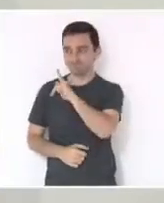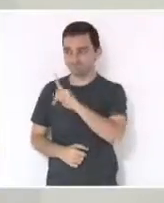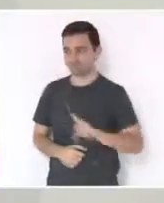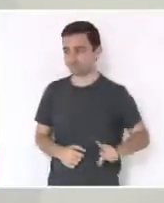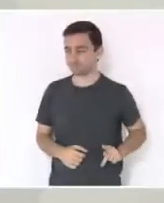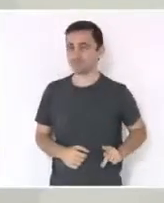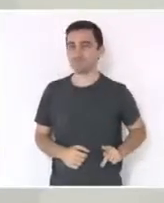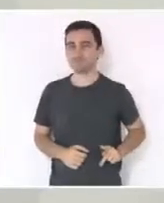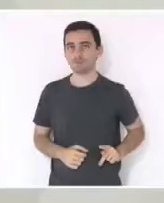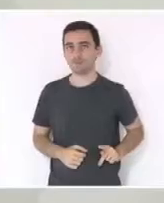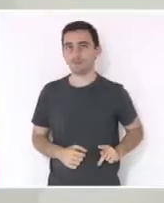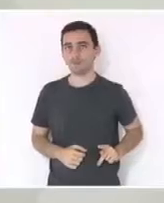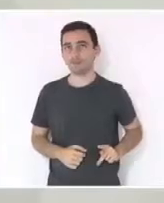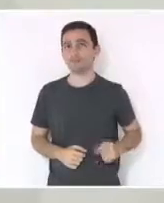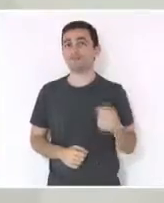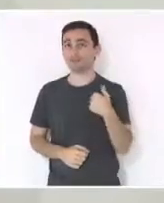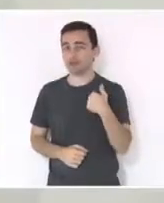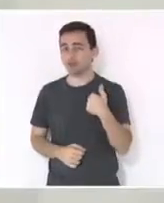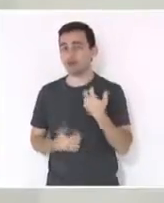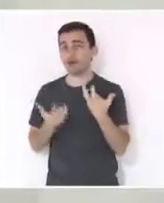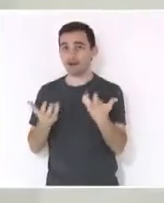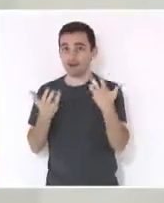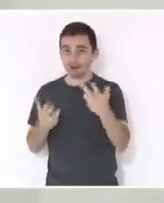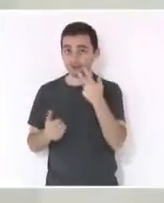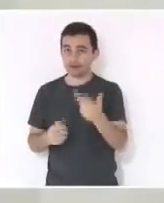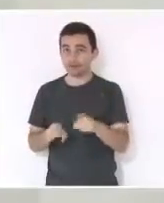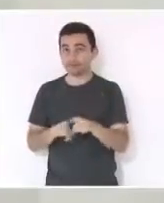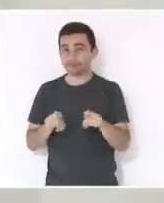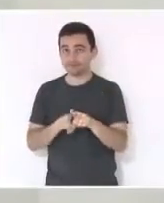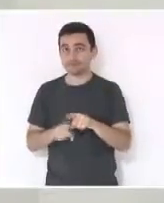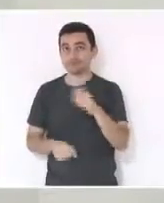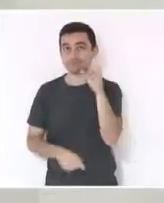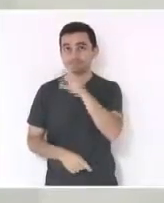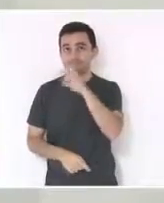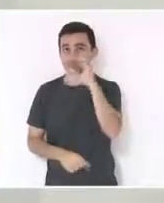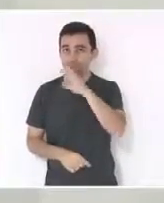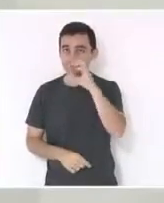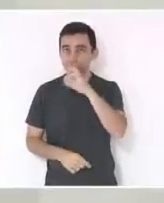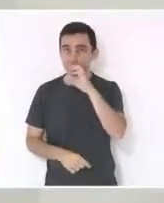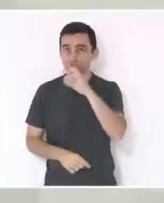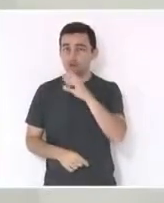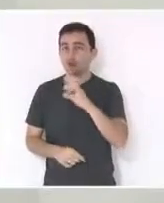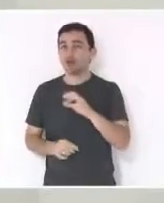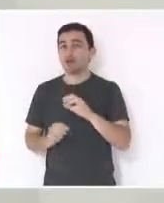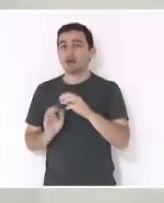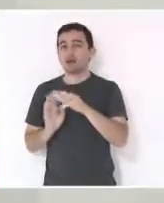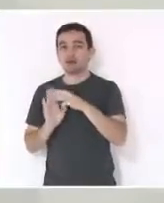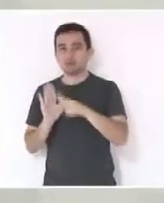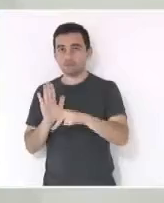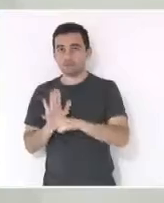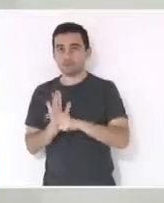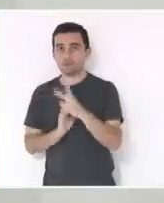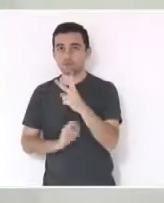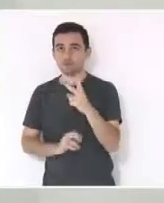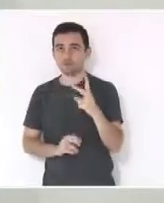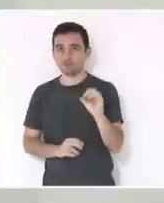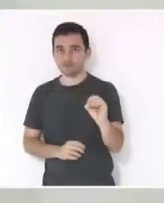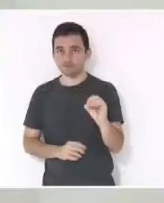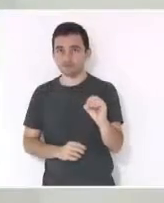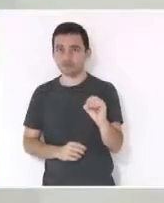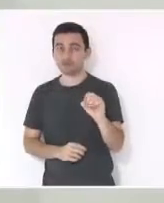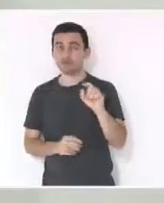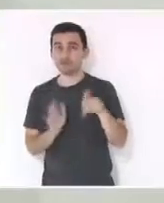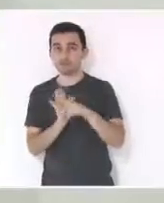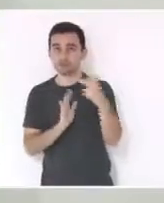eu desejo falar também rapidamente a respeito da medida provisória 220 o deputado gabriel